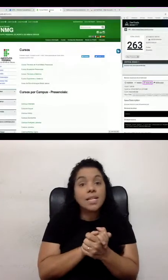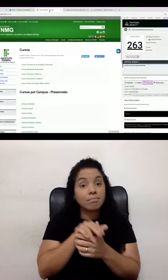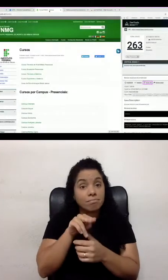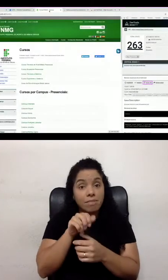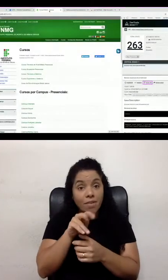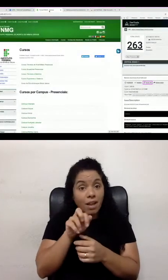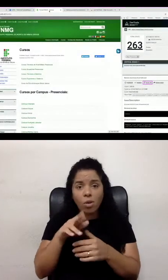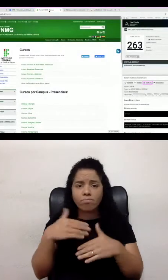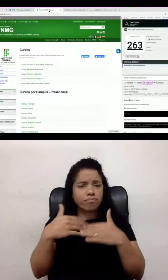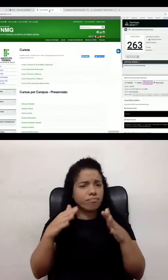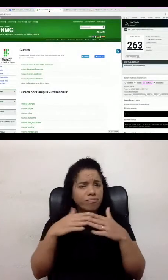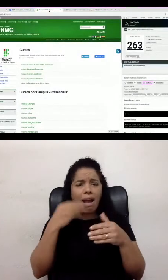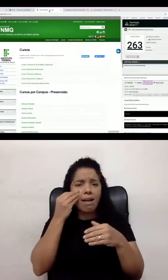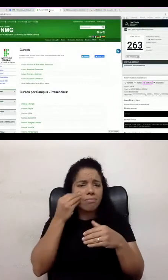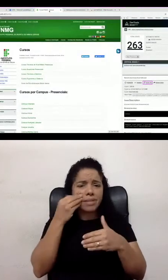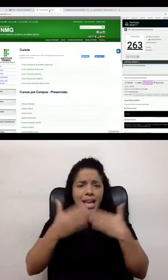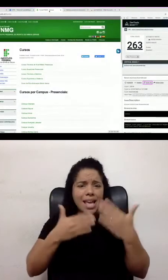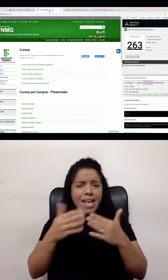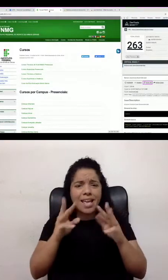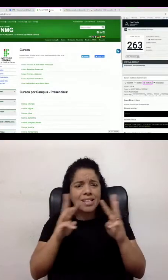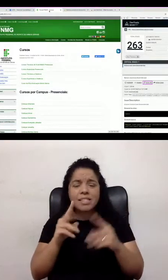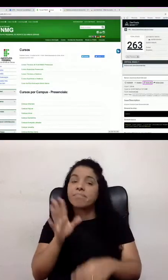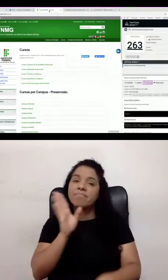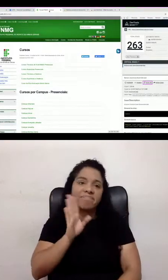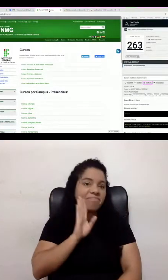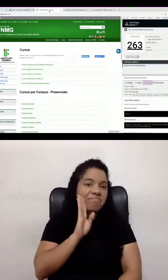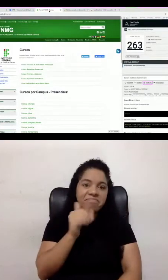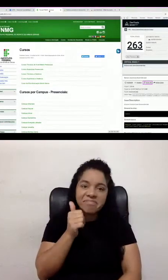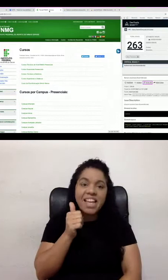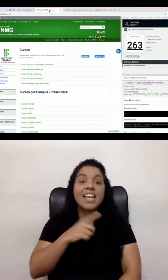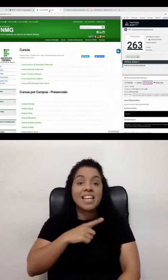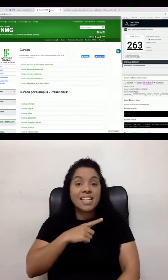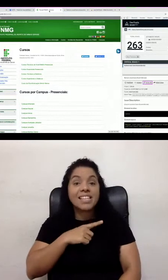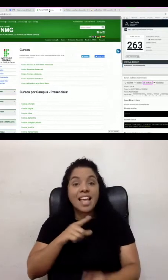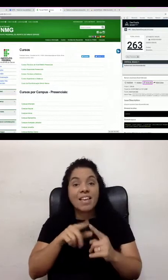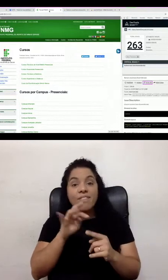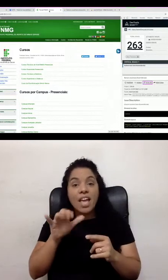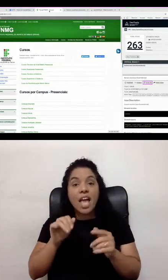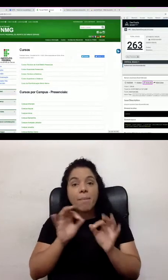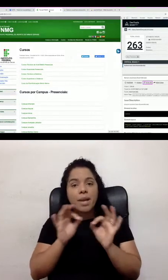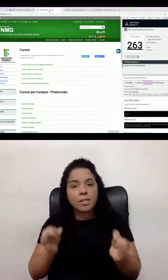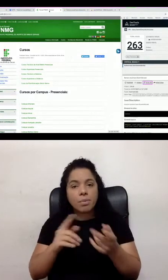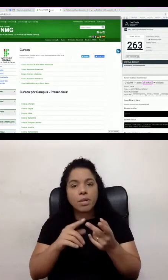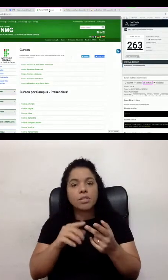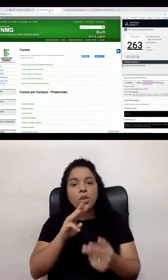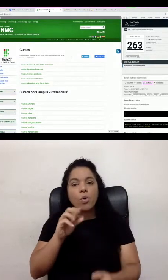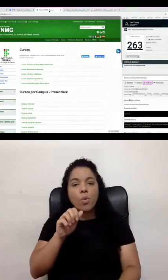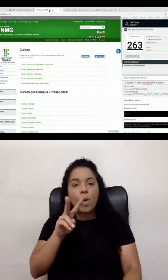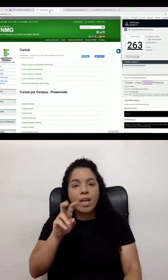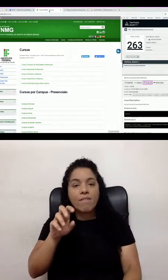e vai testando no seu site, tá? É muito bacana. Existe uma ferramenta mais simples, a Wave, que ela te dá